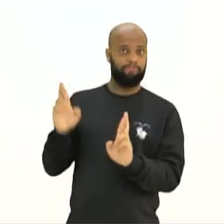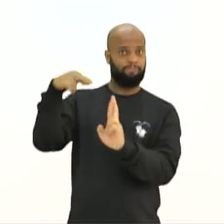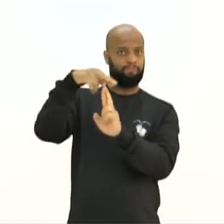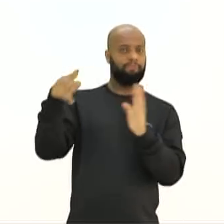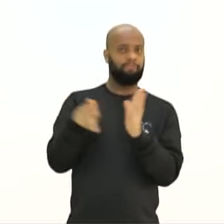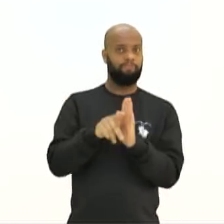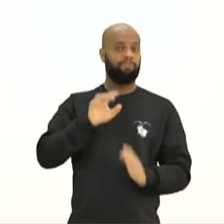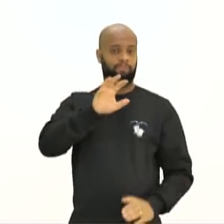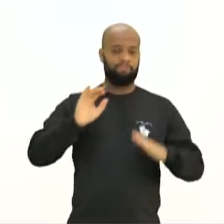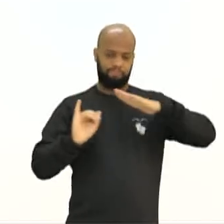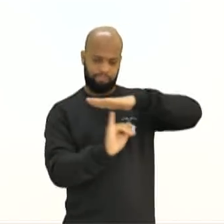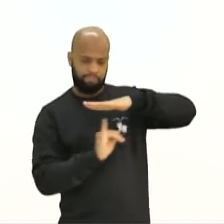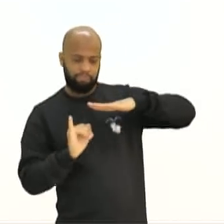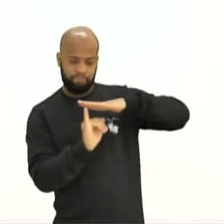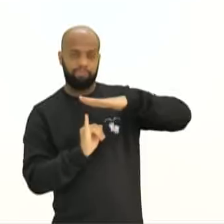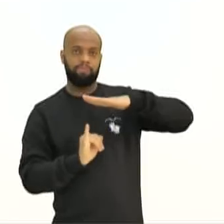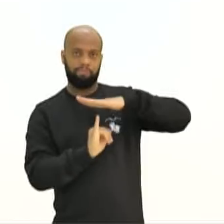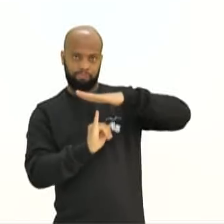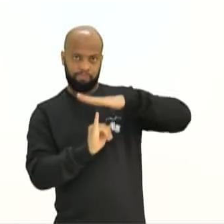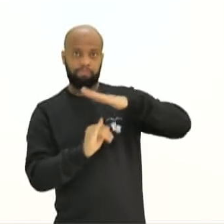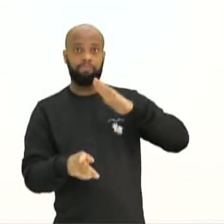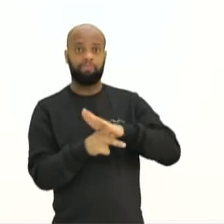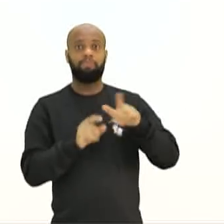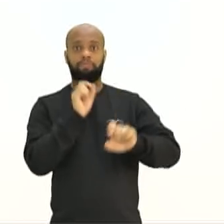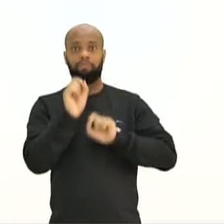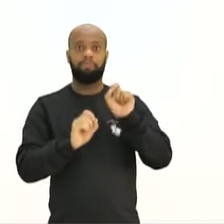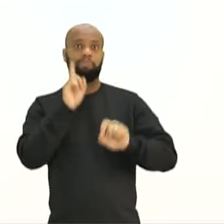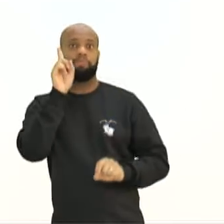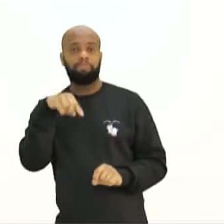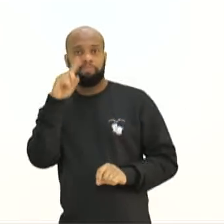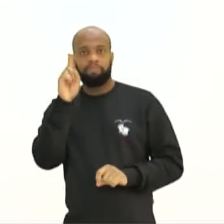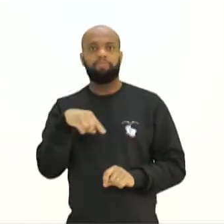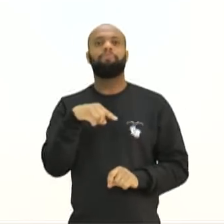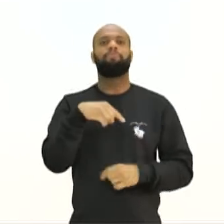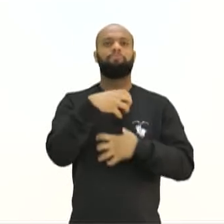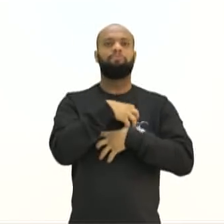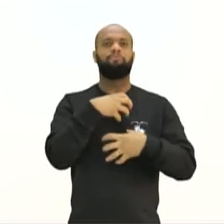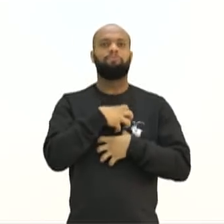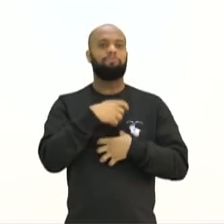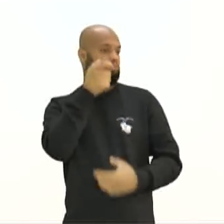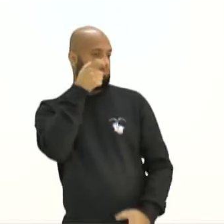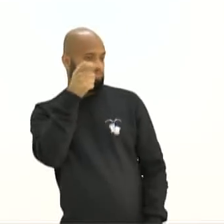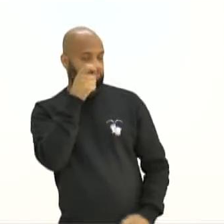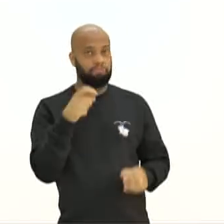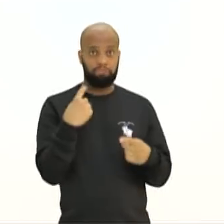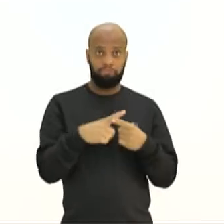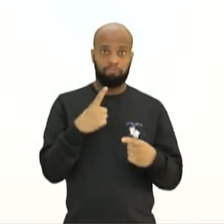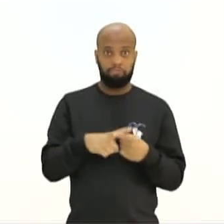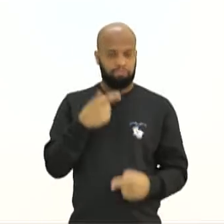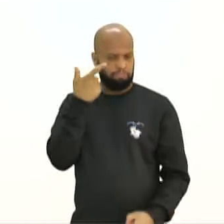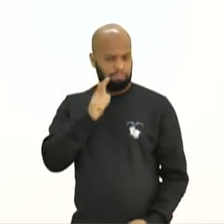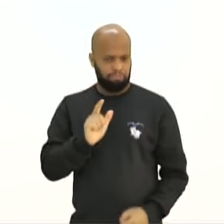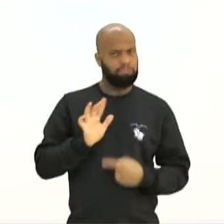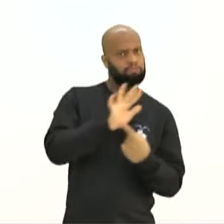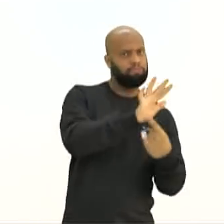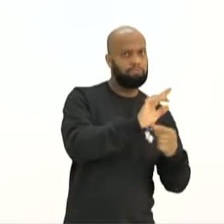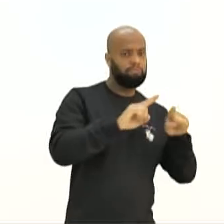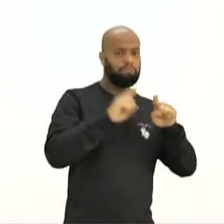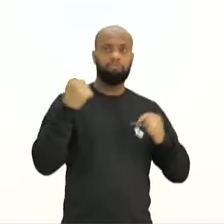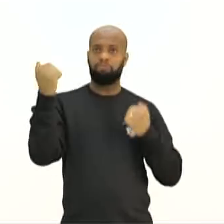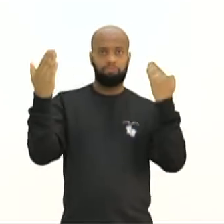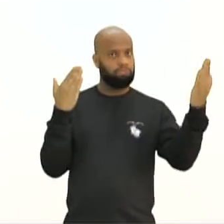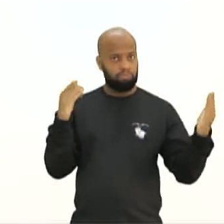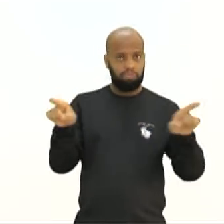de streaming por anos a fio, se depender das forças normais do mercado. Mas fora do mainstream e